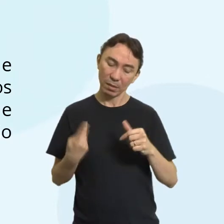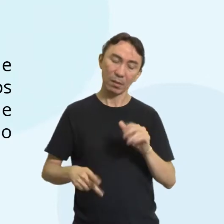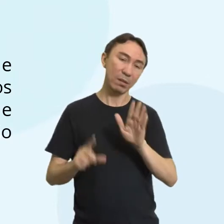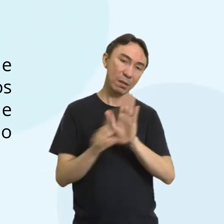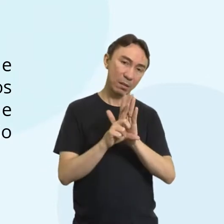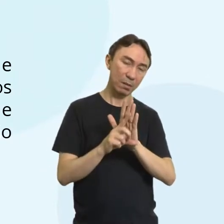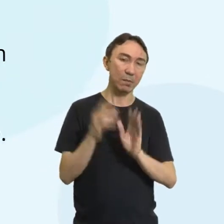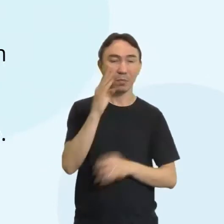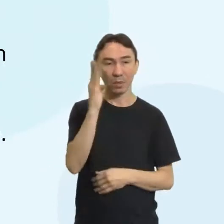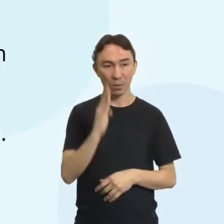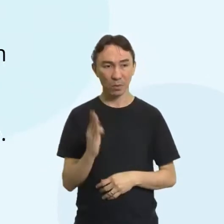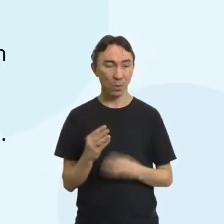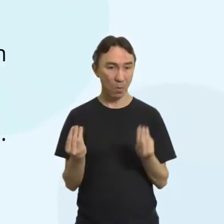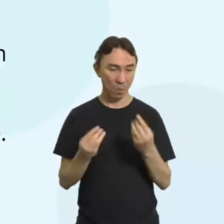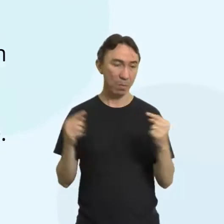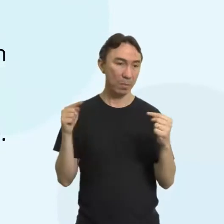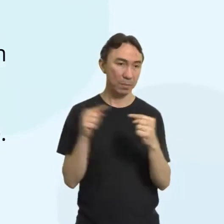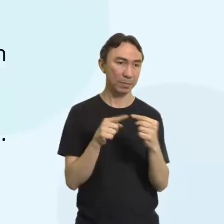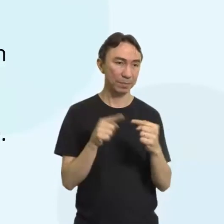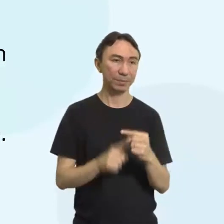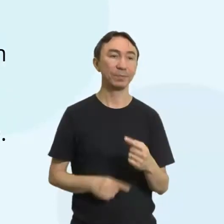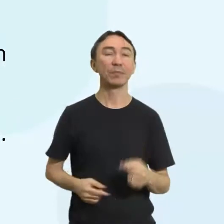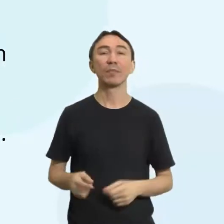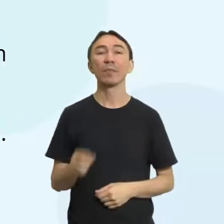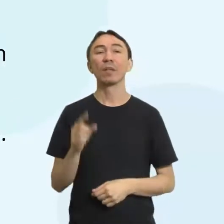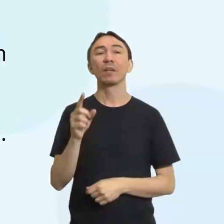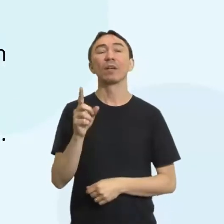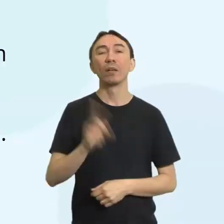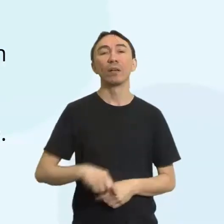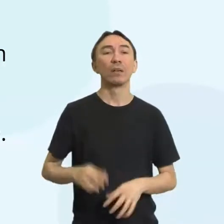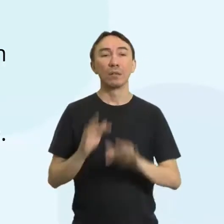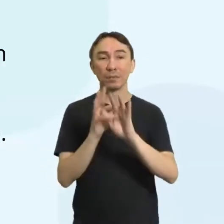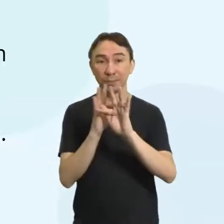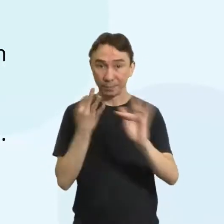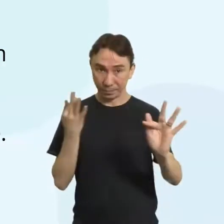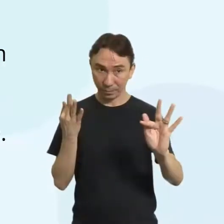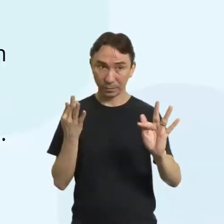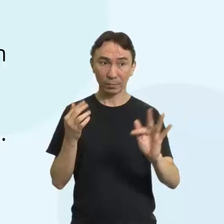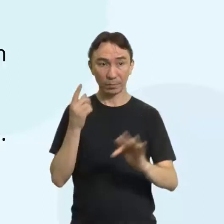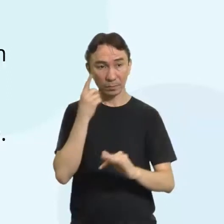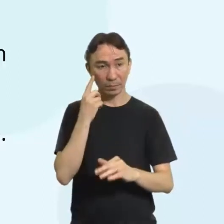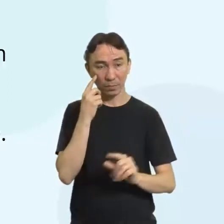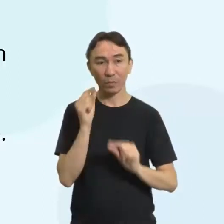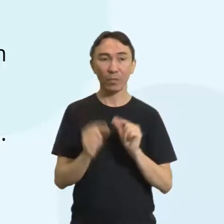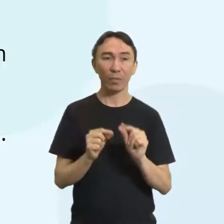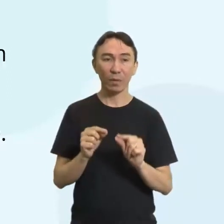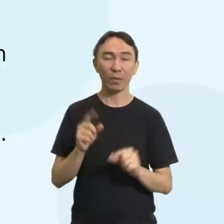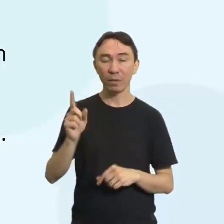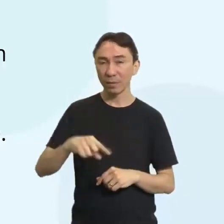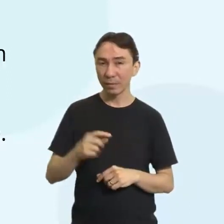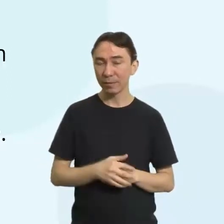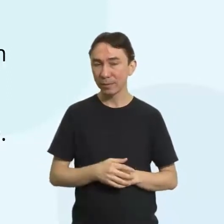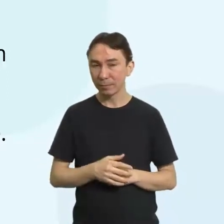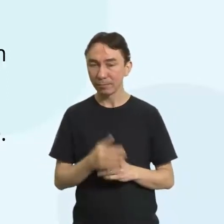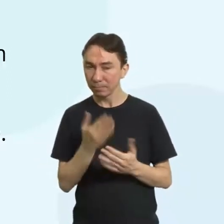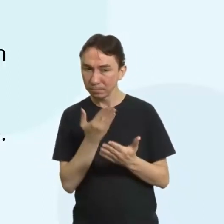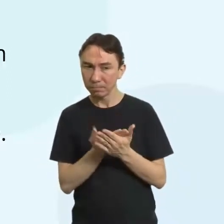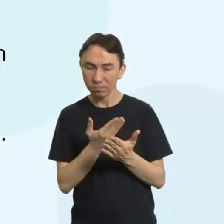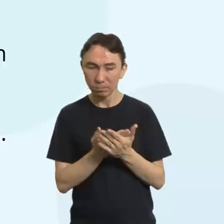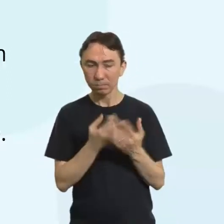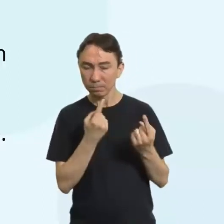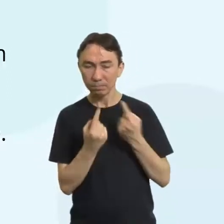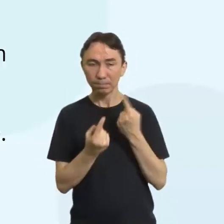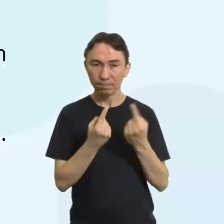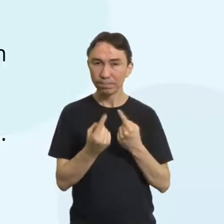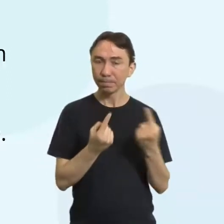das habilidades de física e química, nós temos as seguintes. Para a física, avaliar e debater os impactos de novas tecnologias na